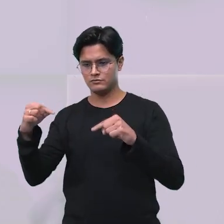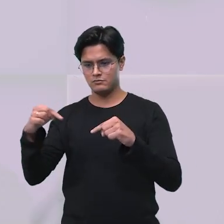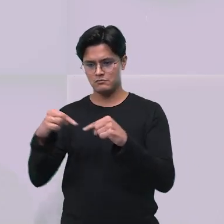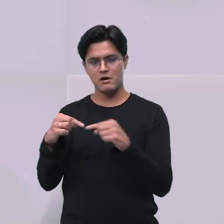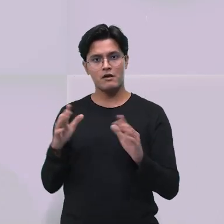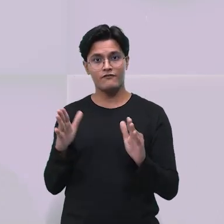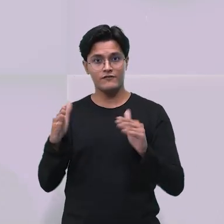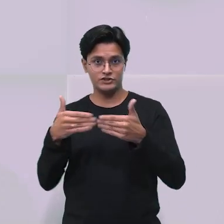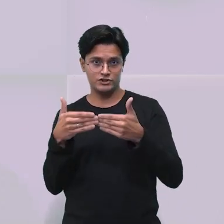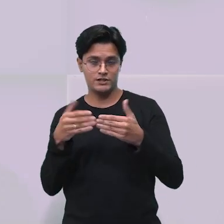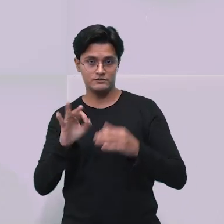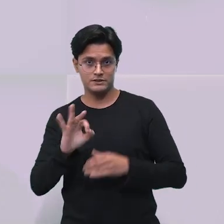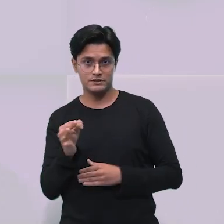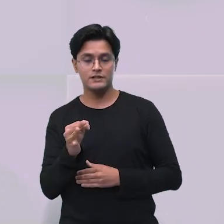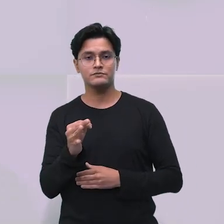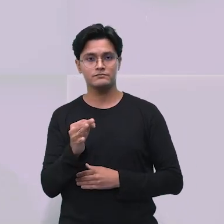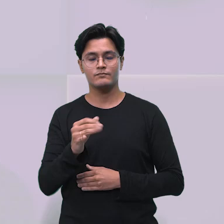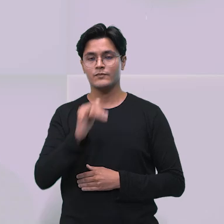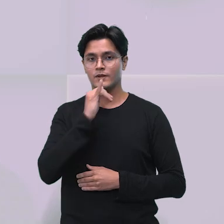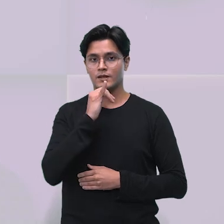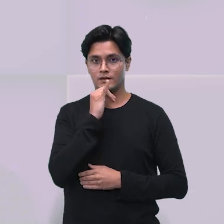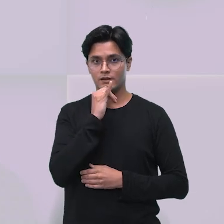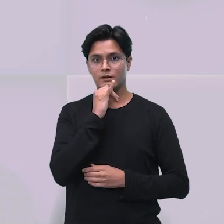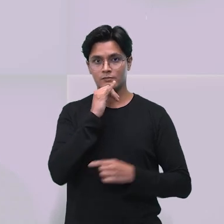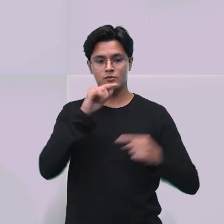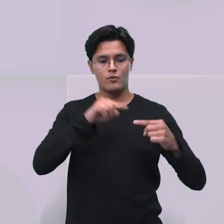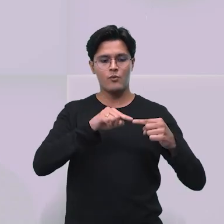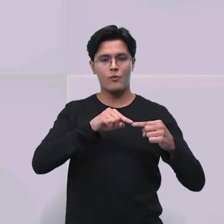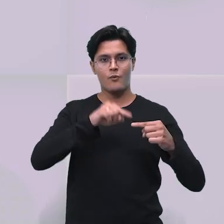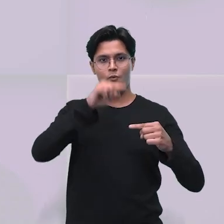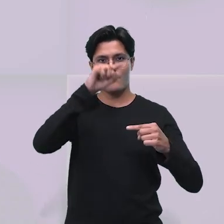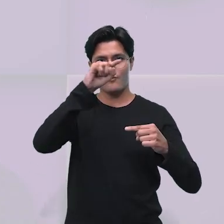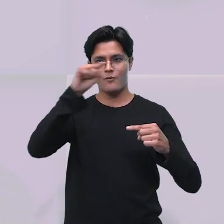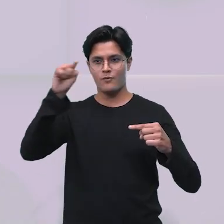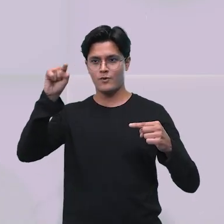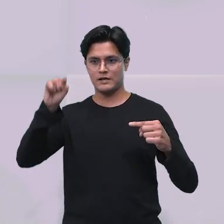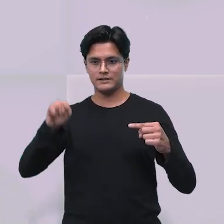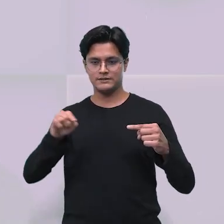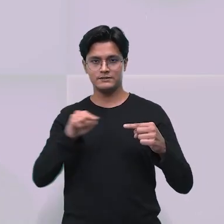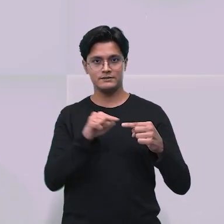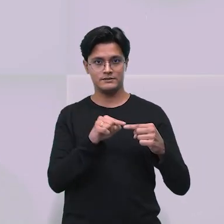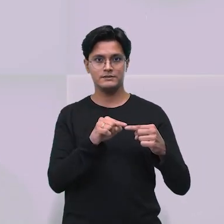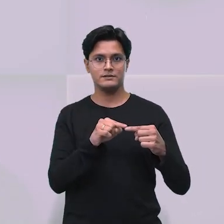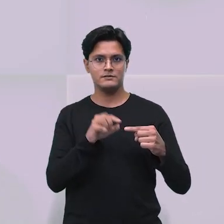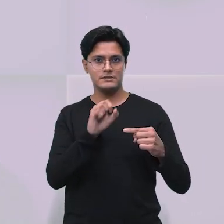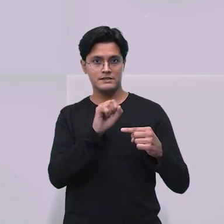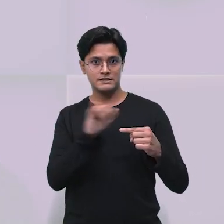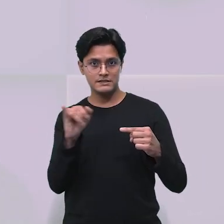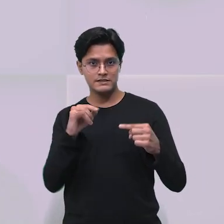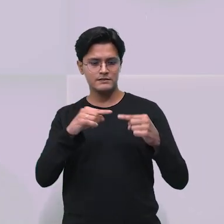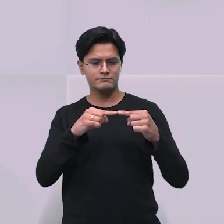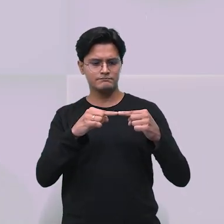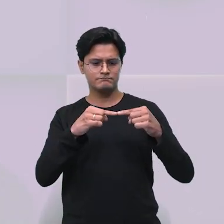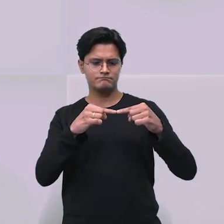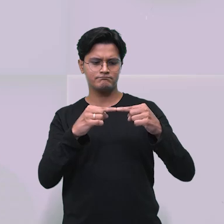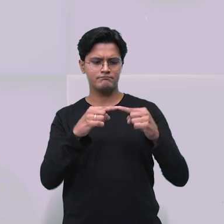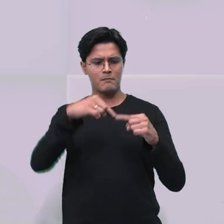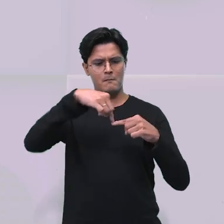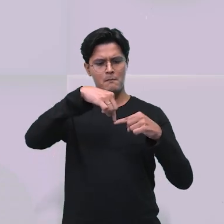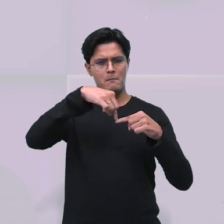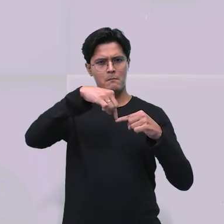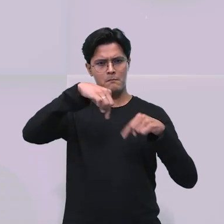imagina só um quadrado, né? Se você pegar um quadrado, desenhar um quadrado ali, mas se você não fechar um desses